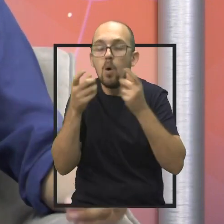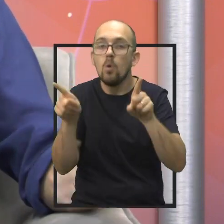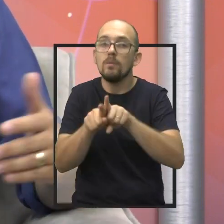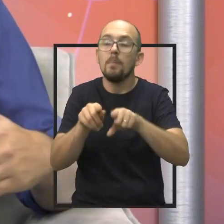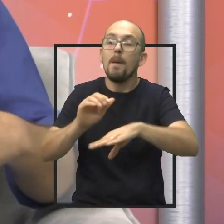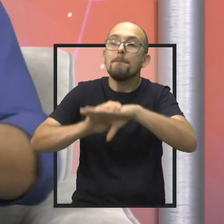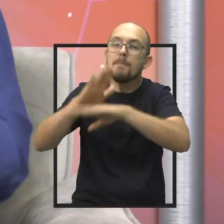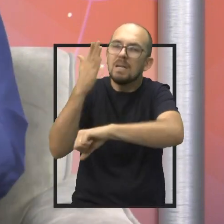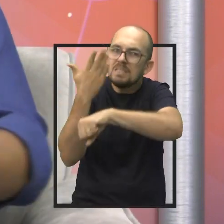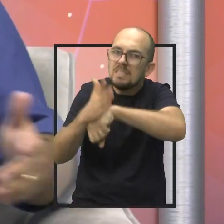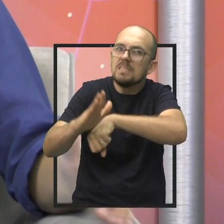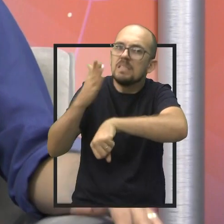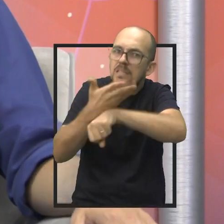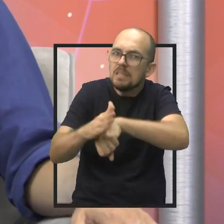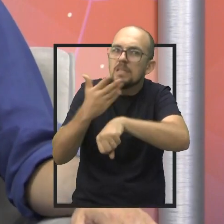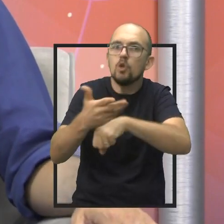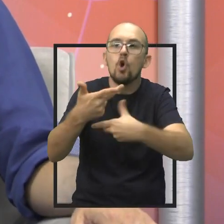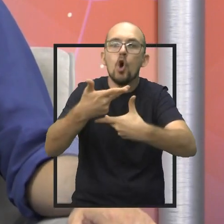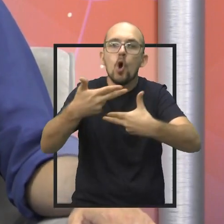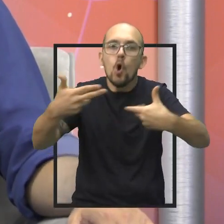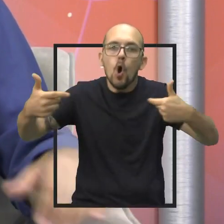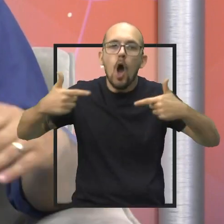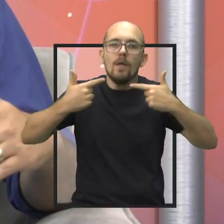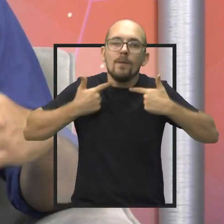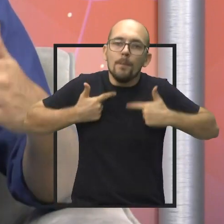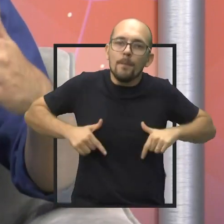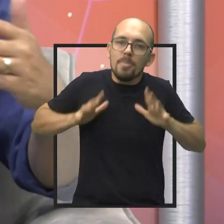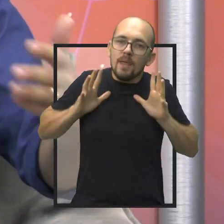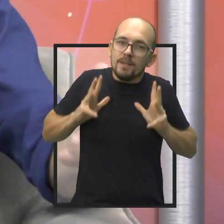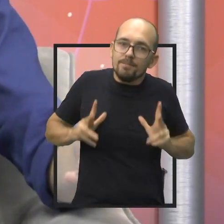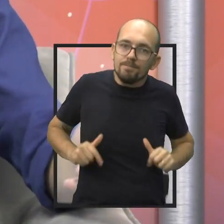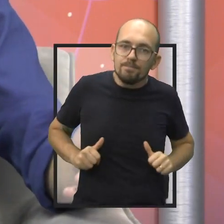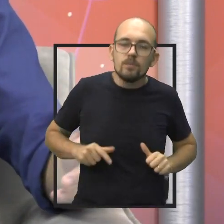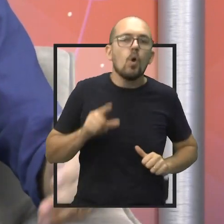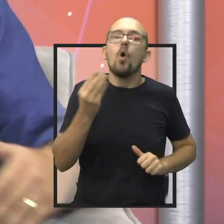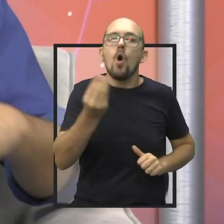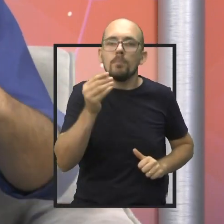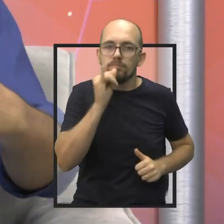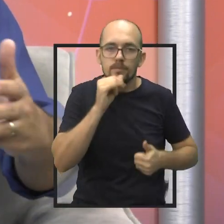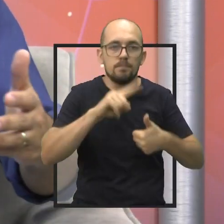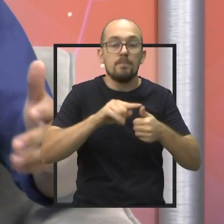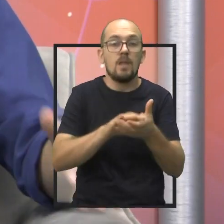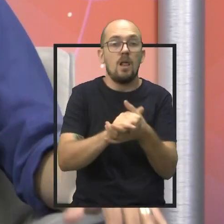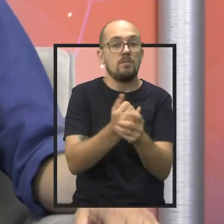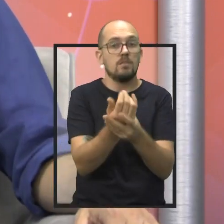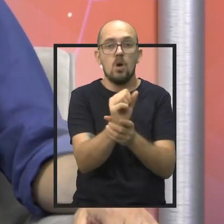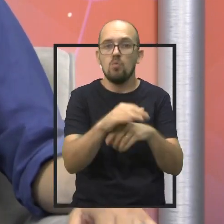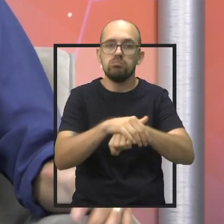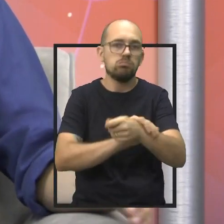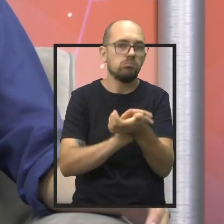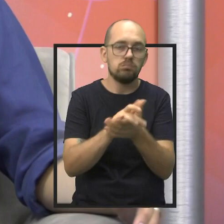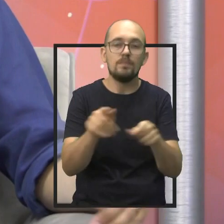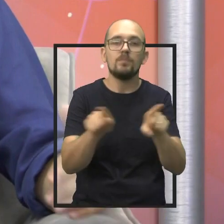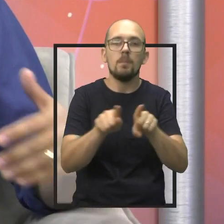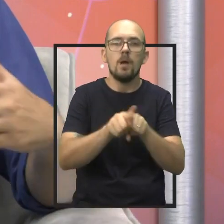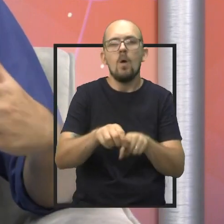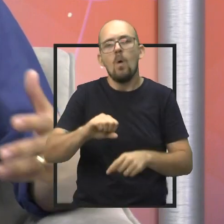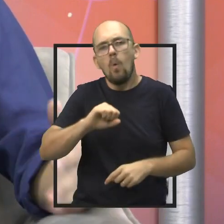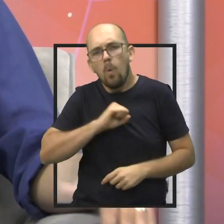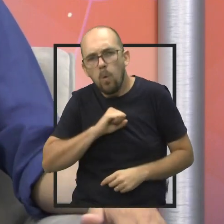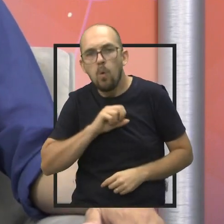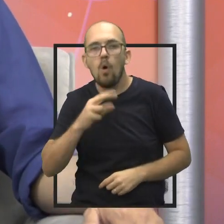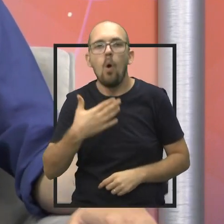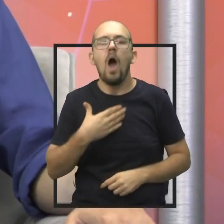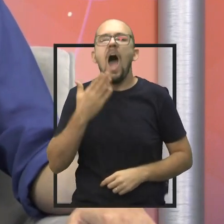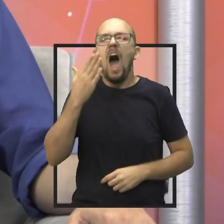as medidas que vão prevenir a infecção, que basicamente é lavagem das mãos e quando tossir, espirrar, você